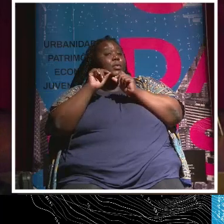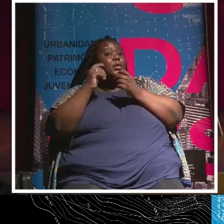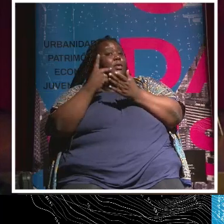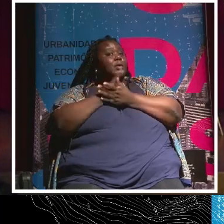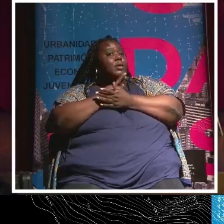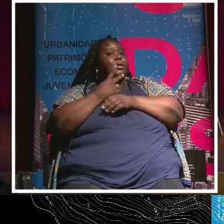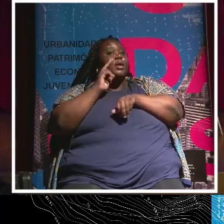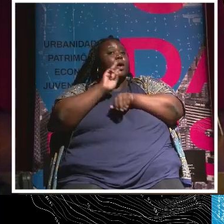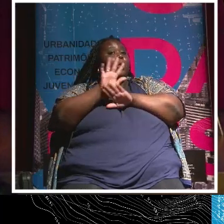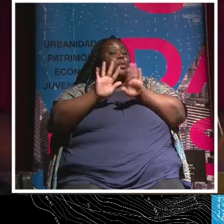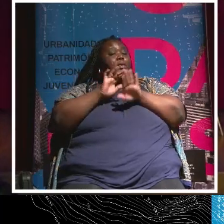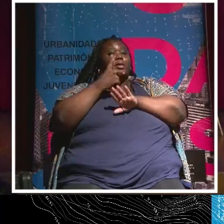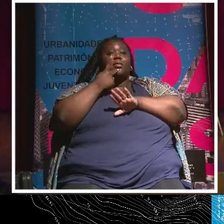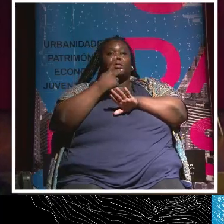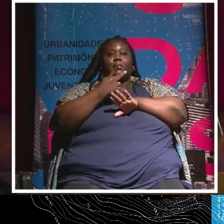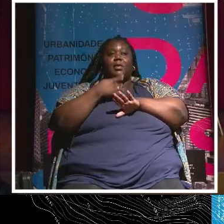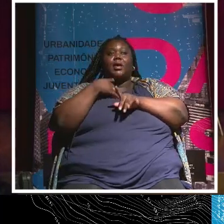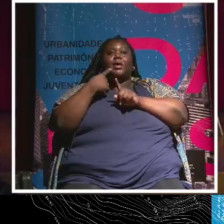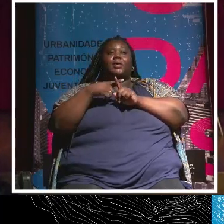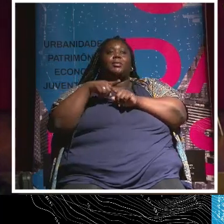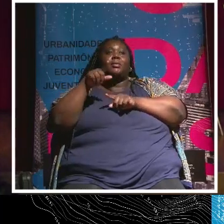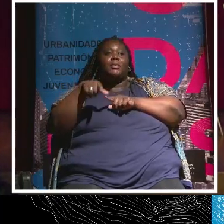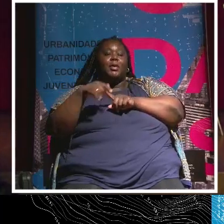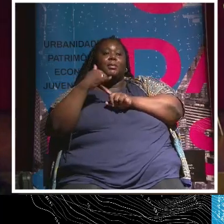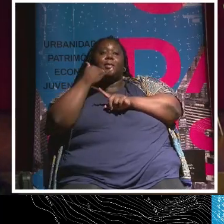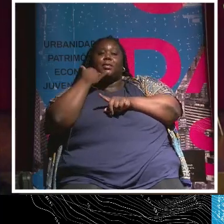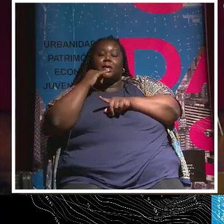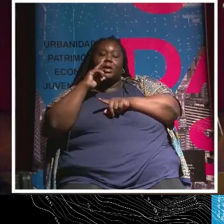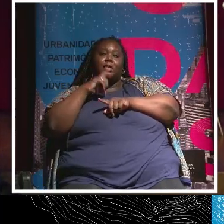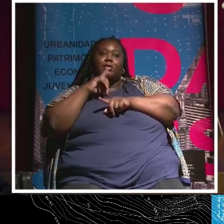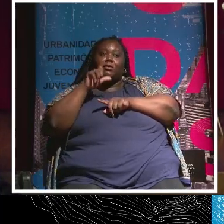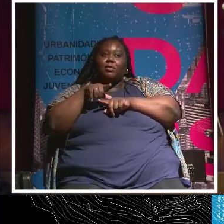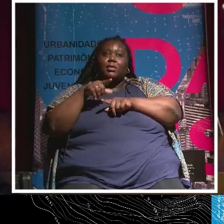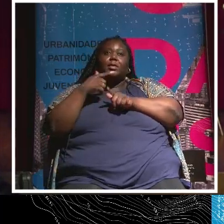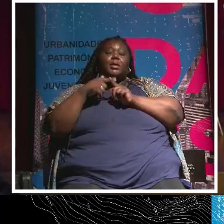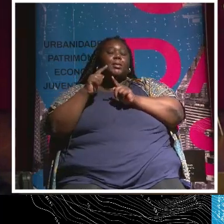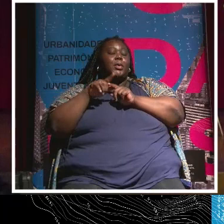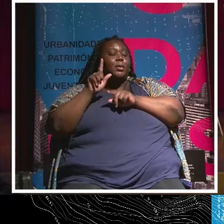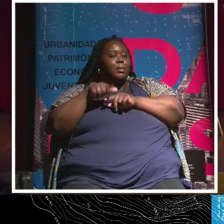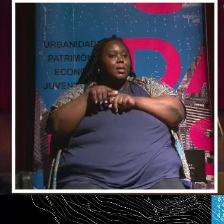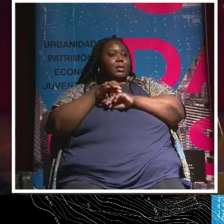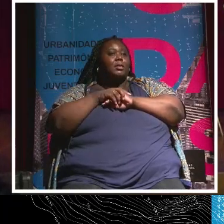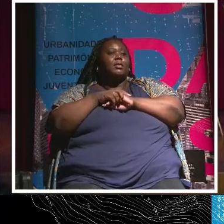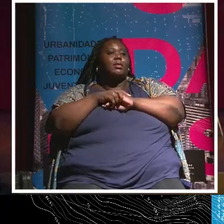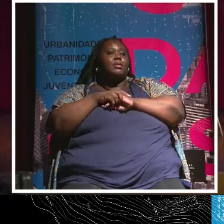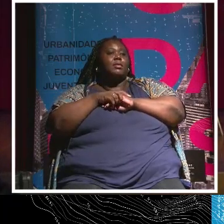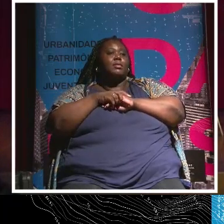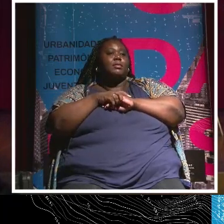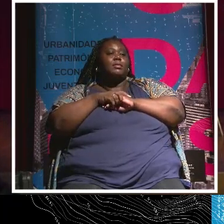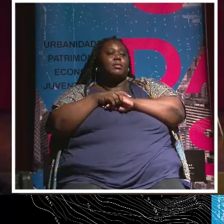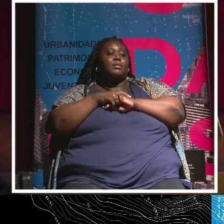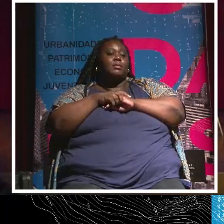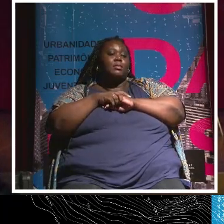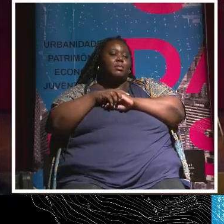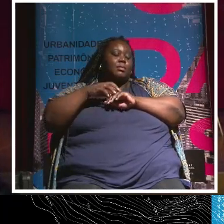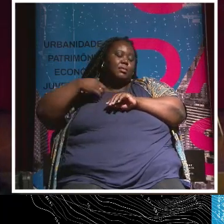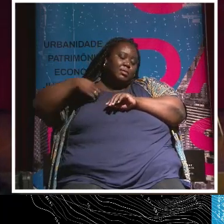cuidado com o que você vai falar, porque o meu telefone é grampeado. Vamos trocar, vamos no botecozinho ali conversar, a gente gosta de boteco,